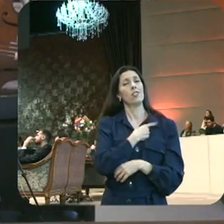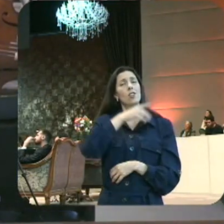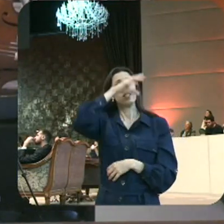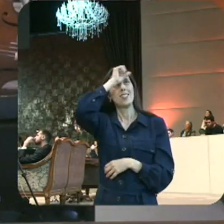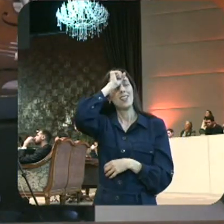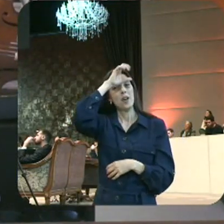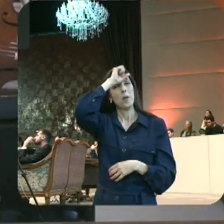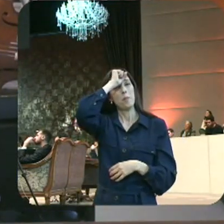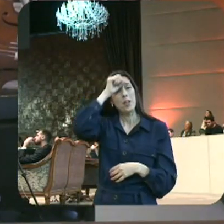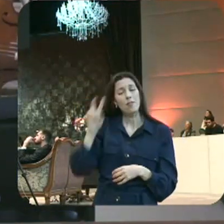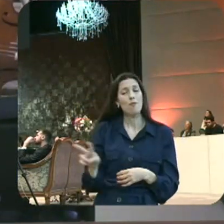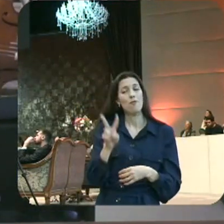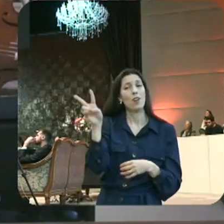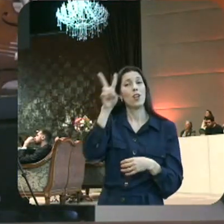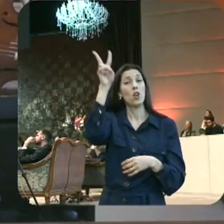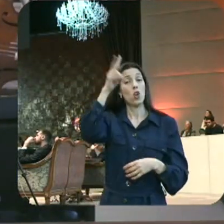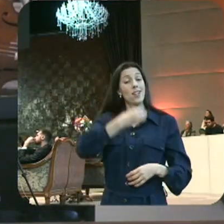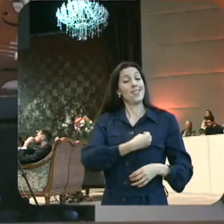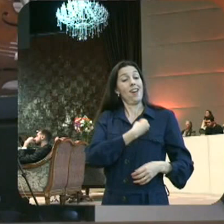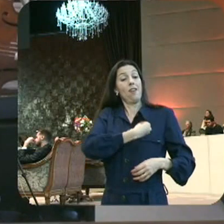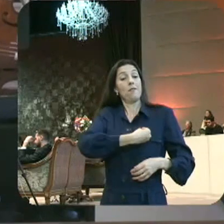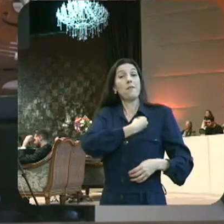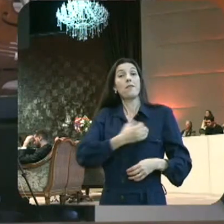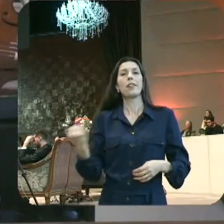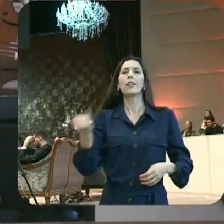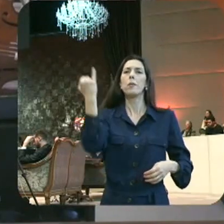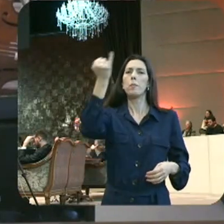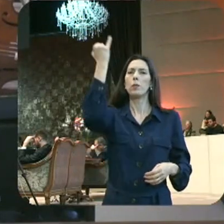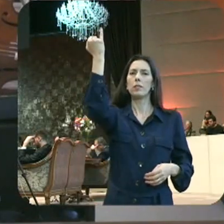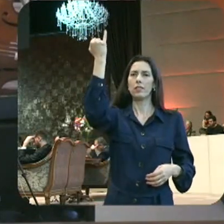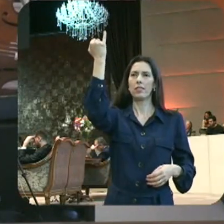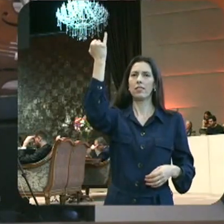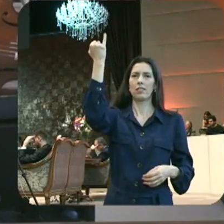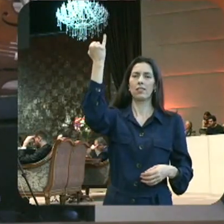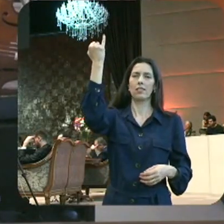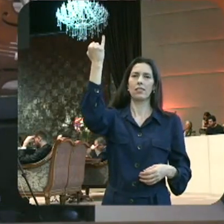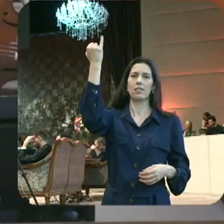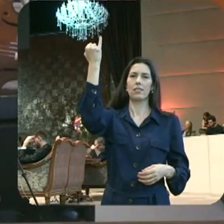os valores e princípios da vida.